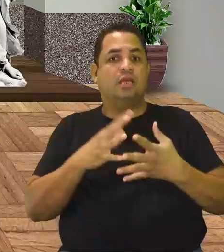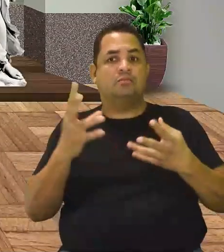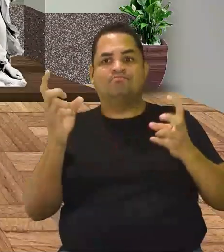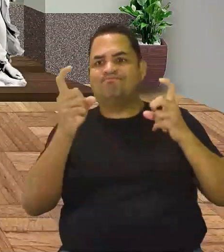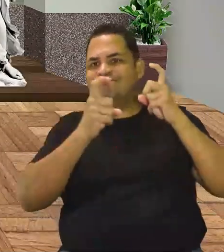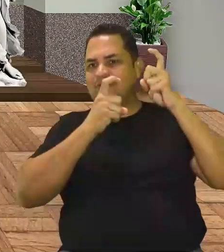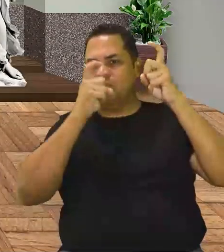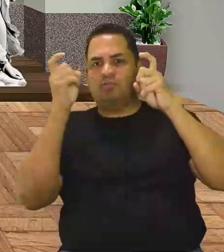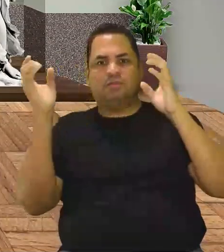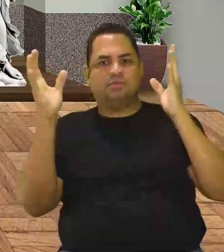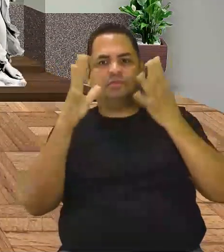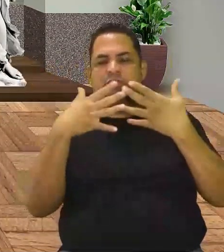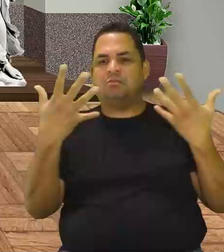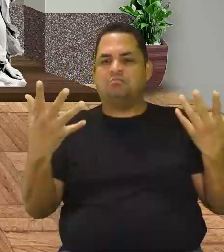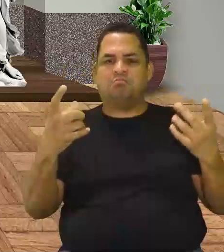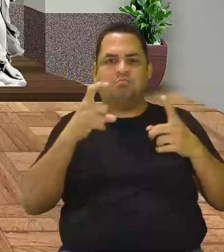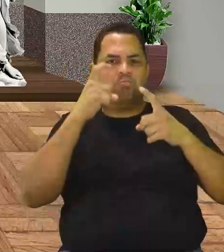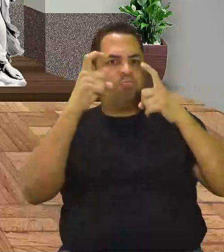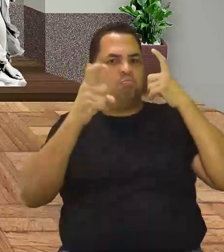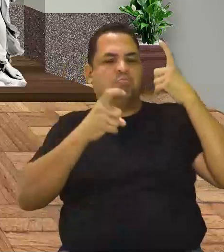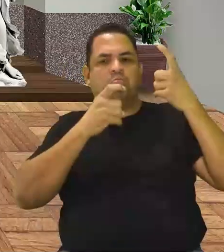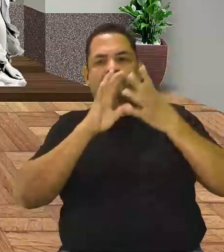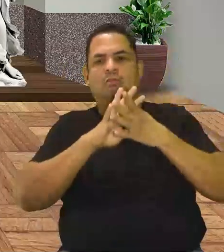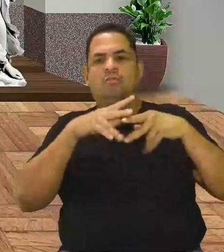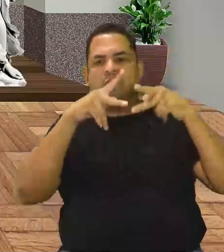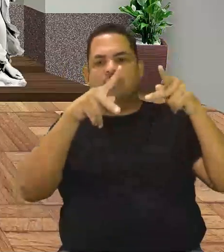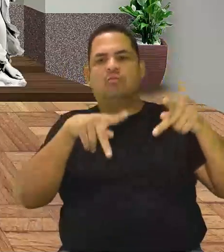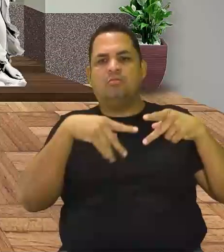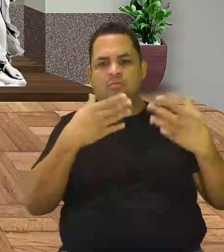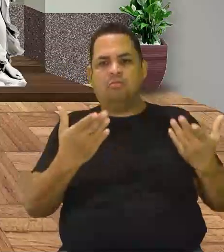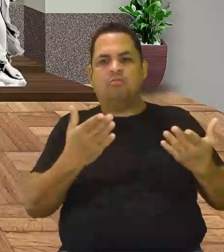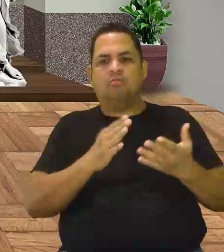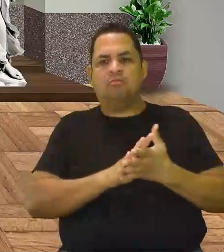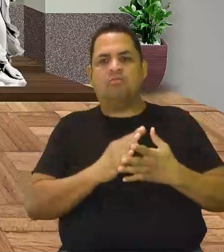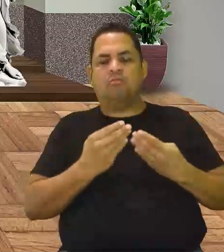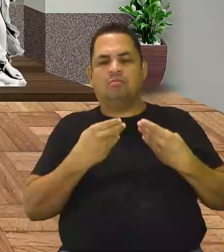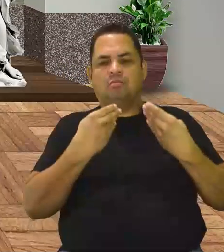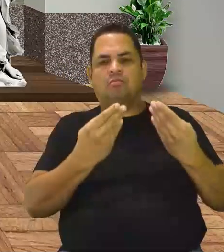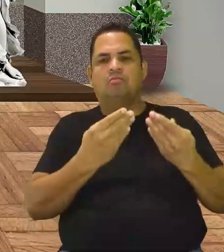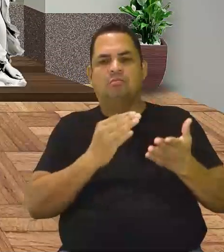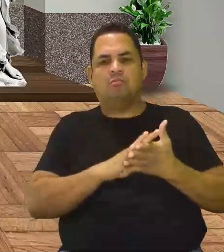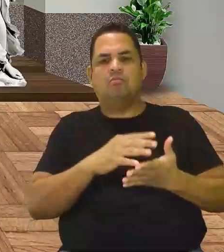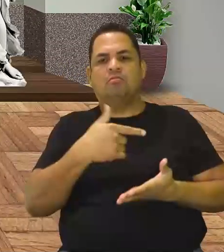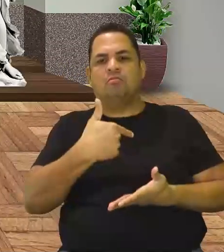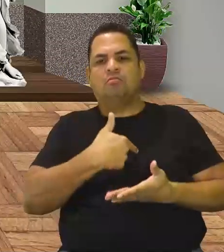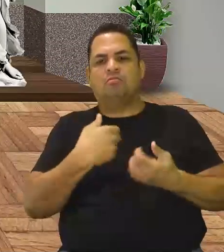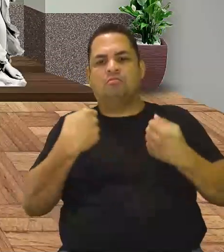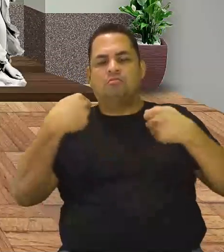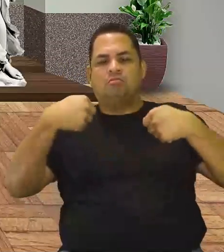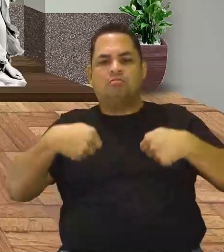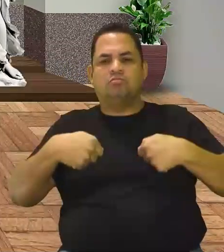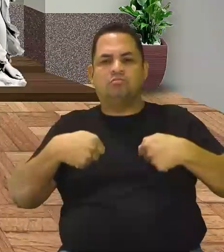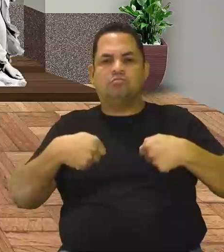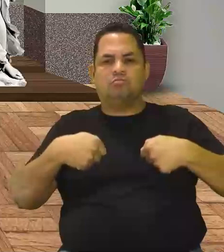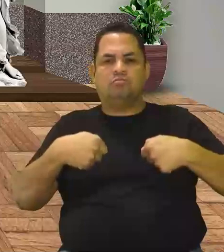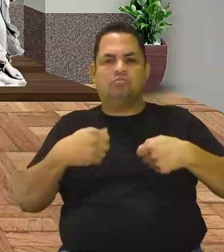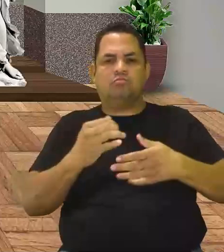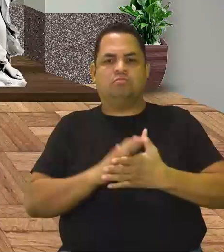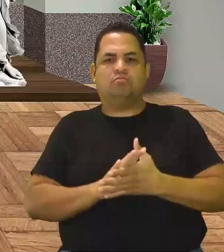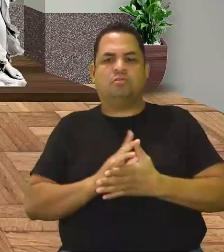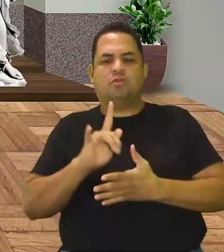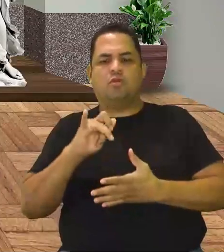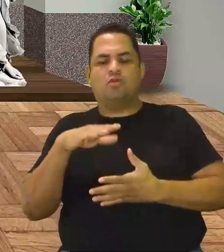desespero que se deu na população. E a população deu de mão beijada para Getúlio Vargas a possibilidade de se dar um golpe